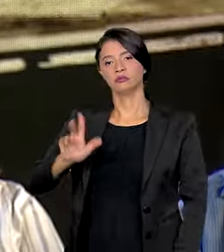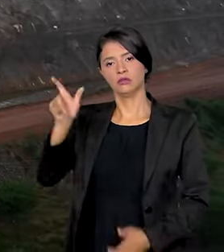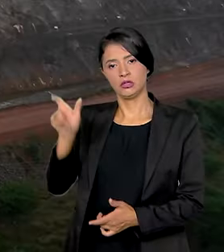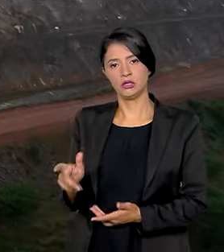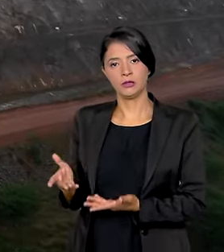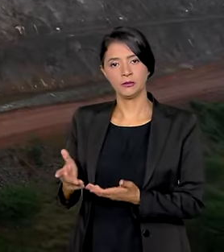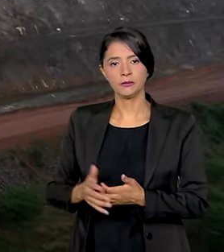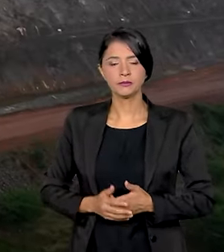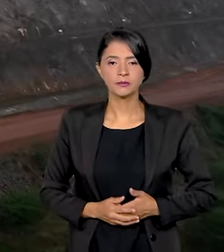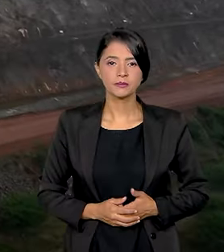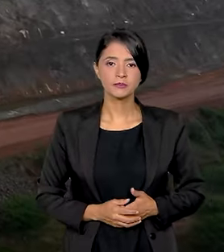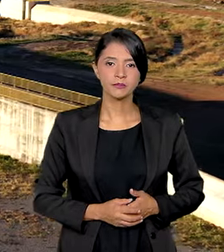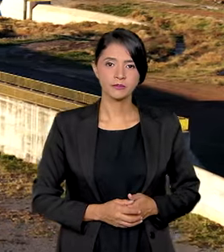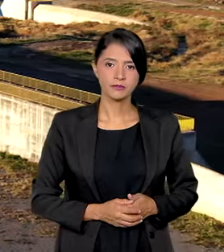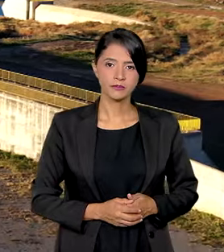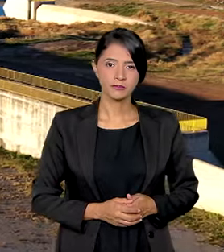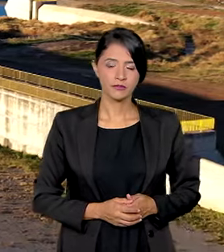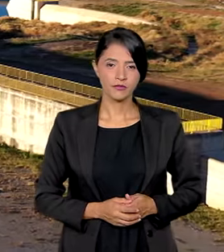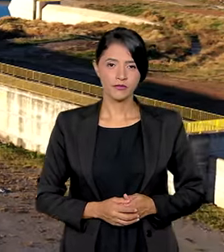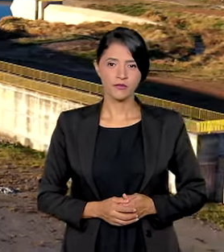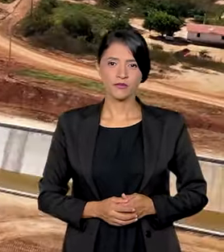Lula.